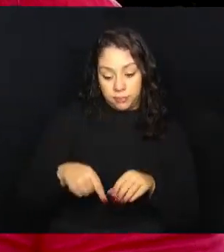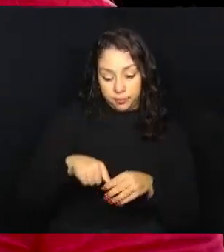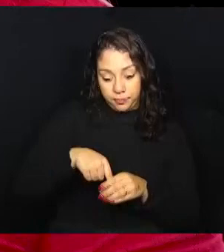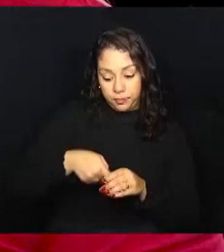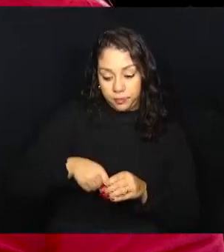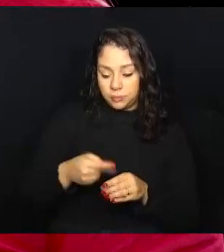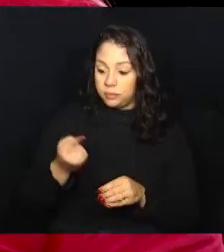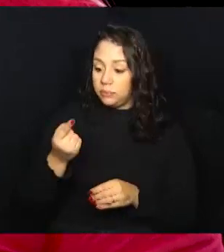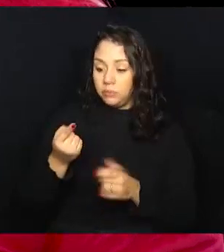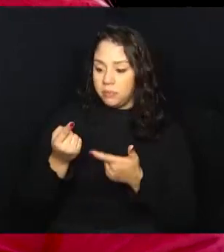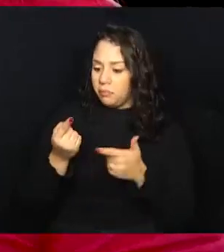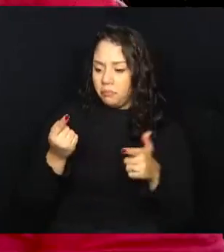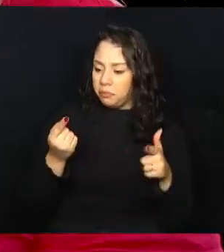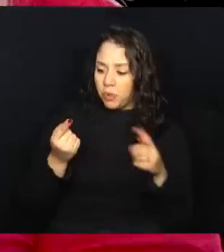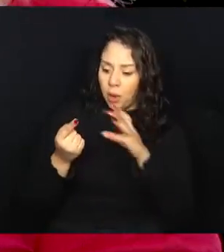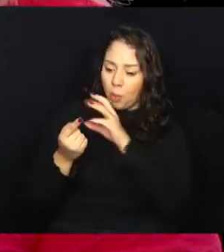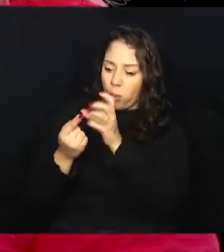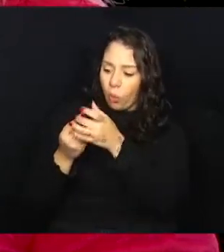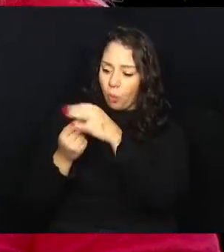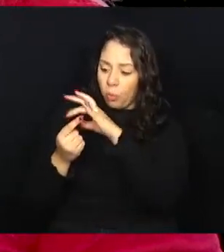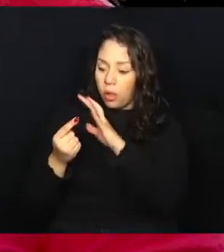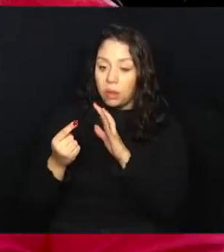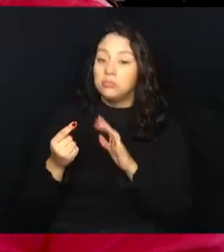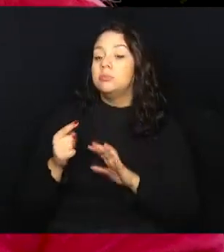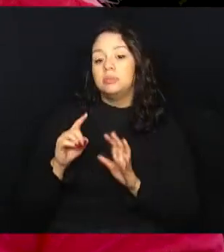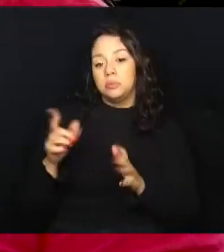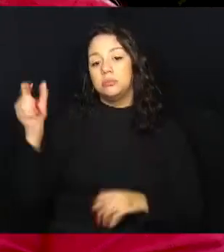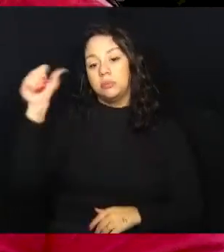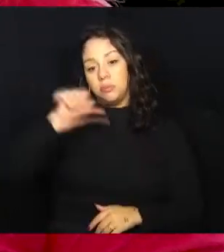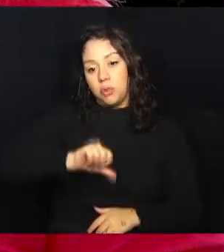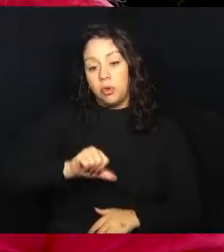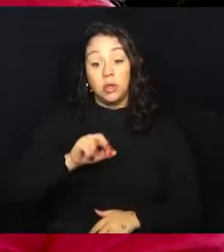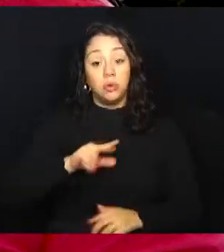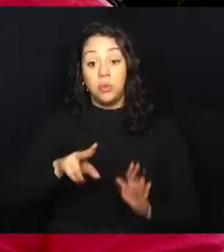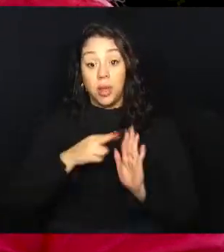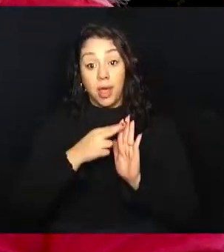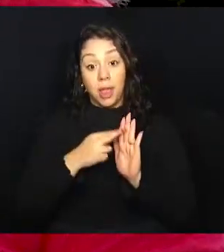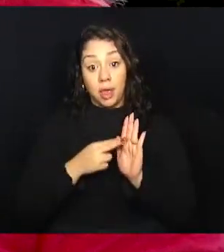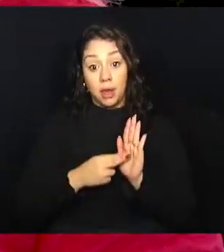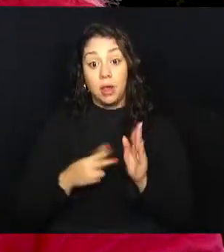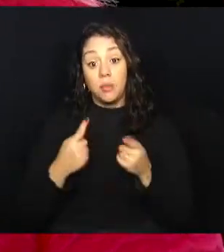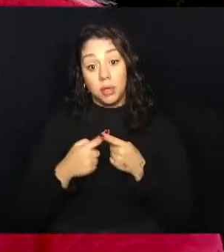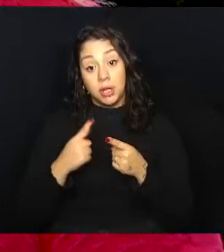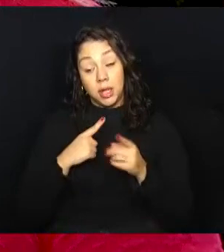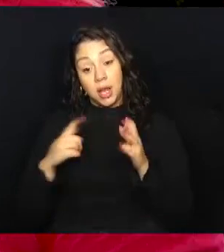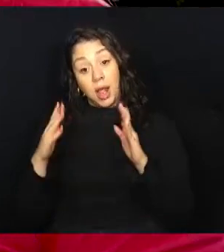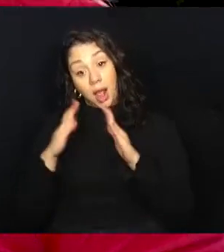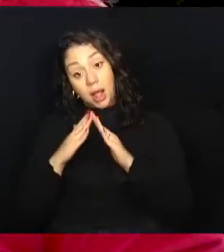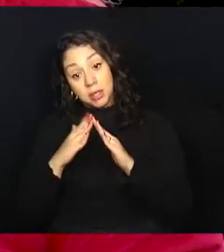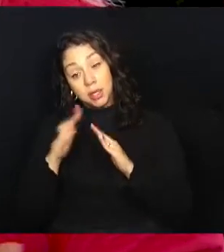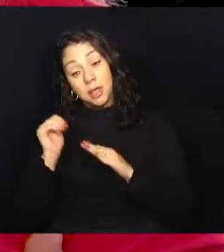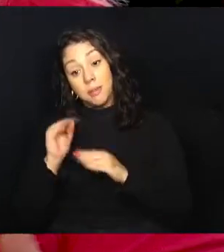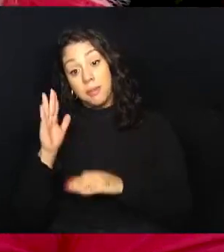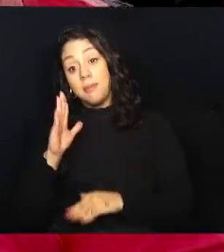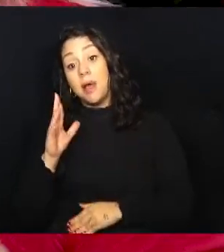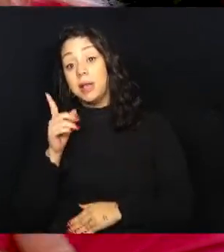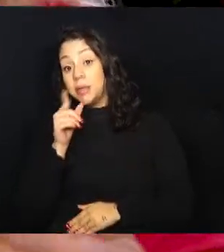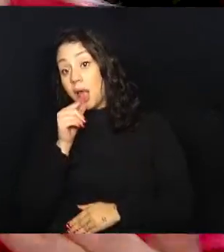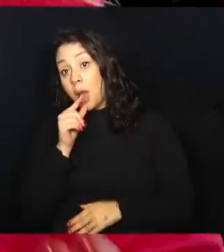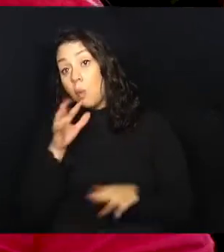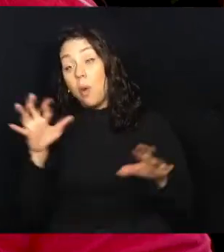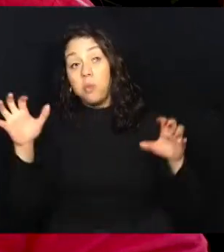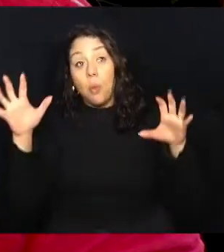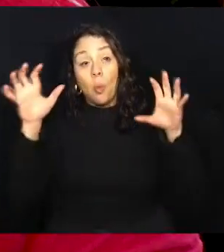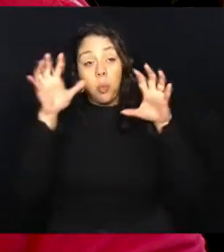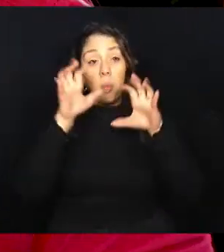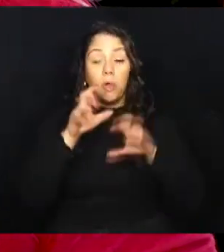está boa de água. Saiu seca, molha. Na verdade, não é uma regra, porque tem casa que é